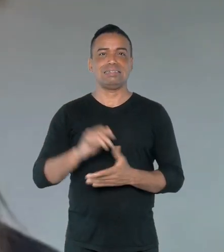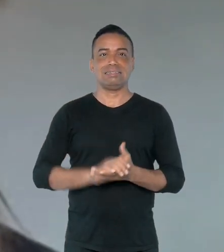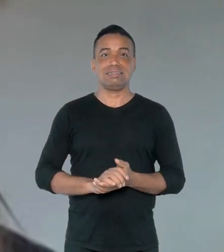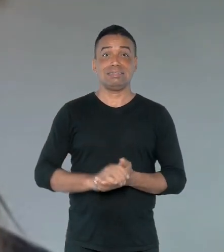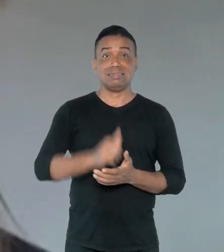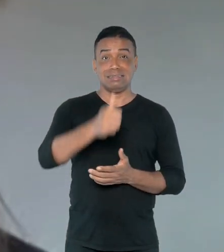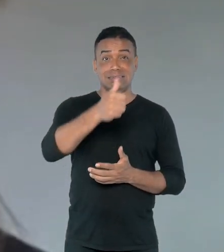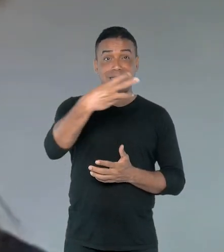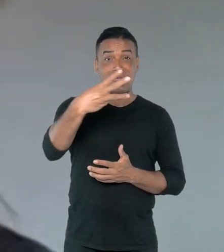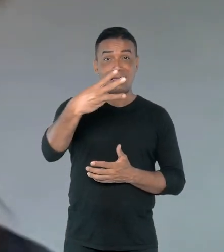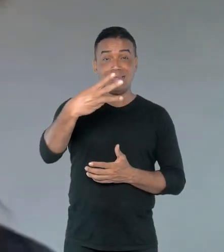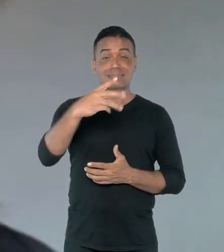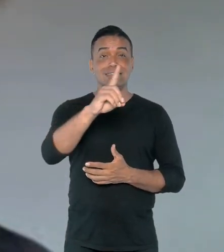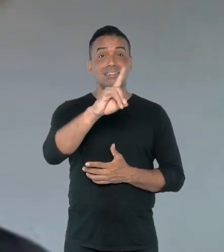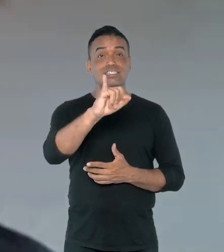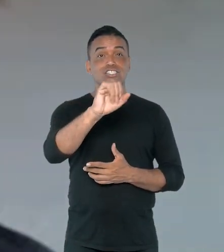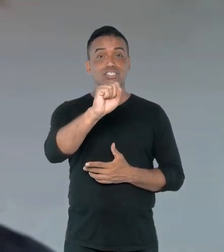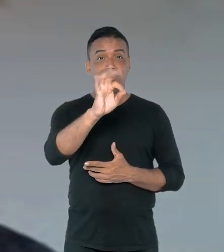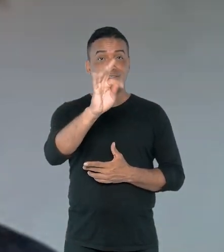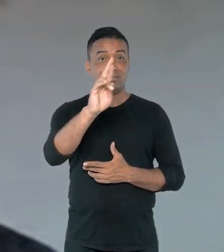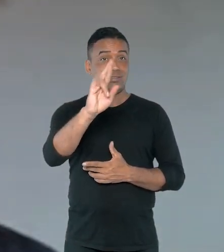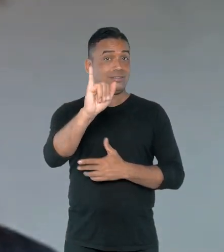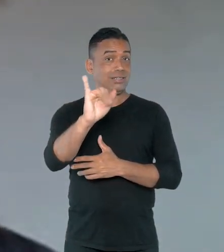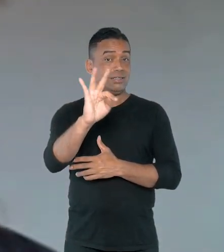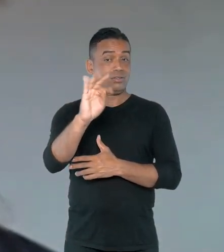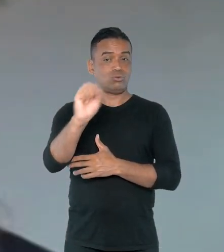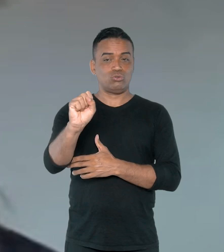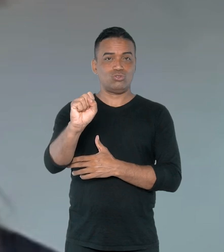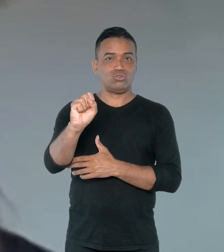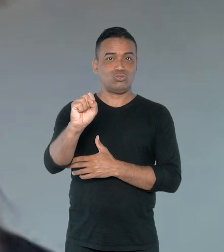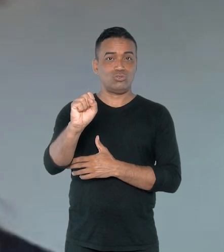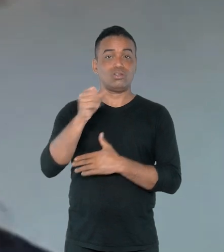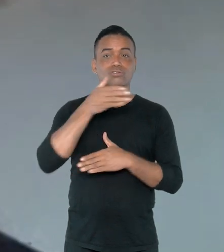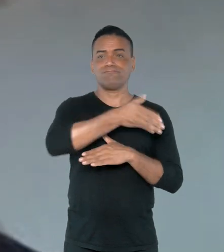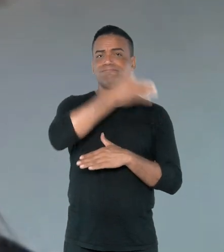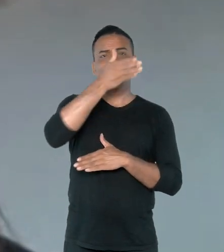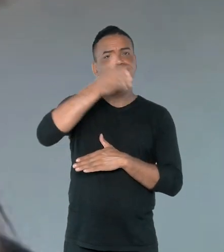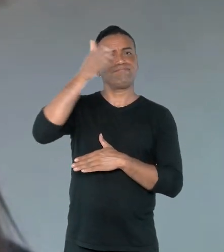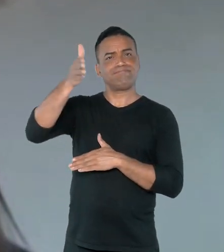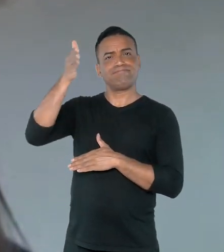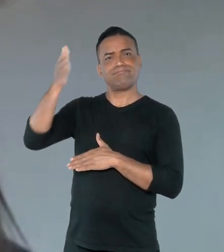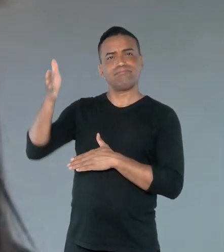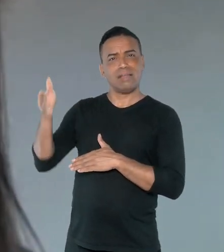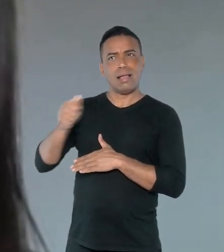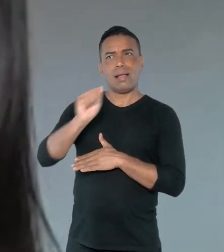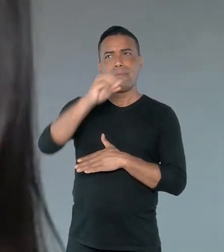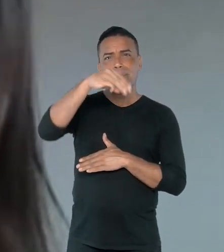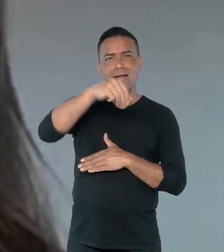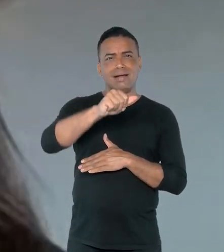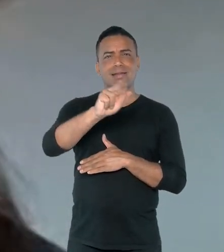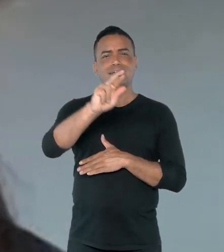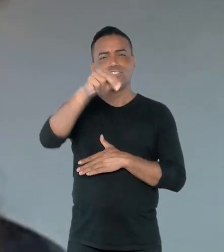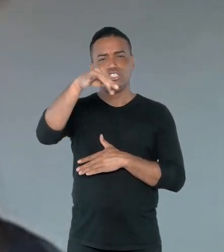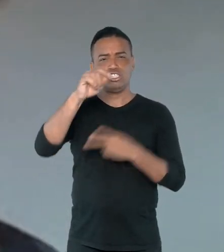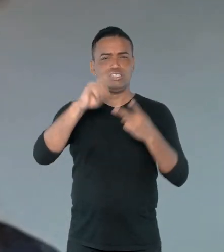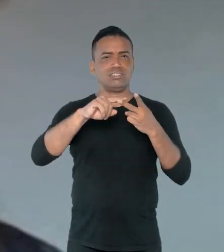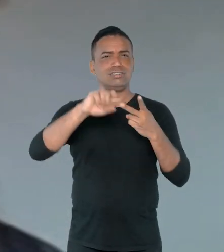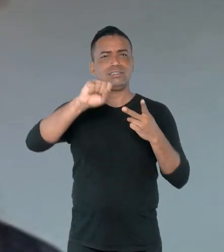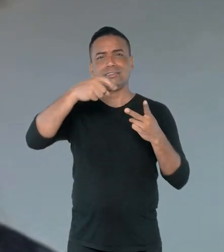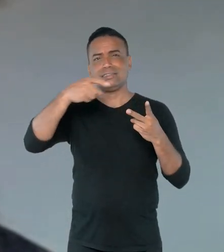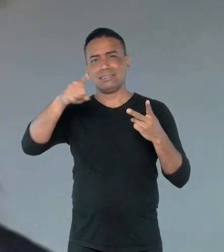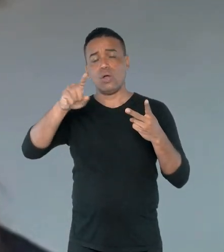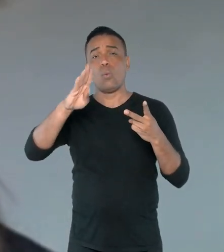13 distritos. E nós fomos nesses distritos de Amarantina, São Bartolomeu, Santo